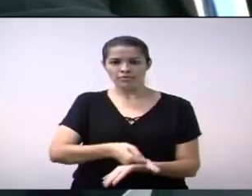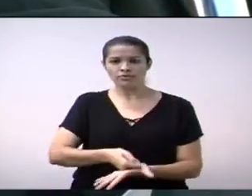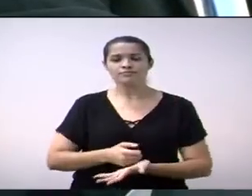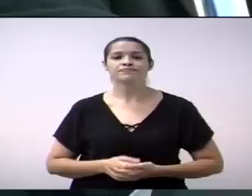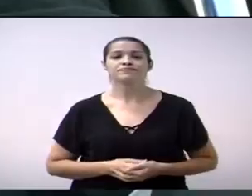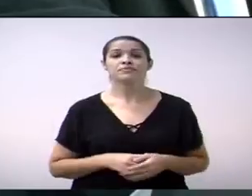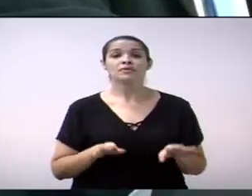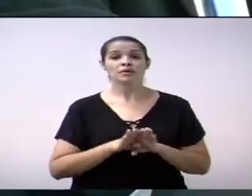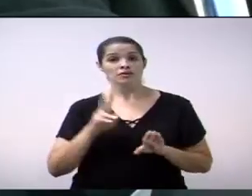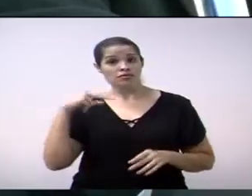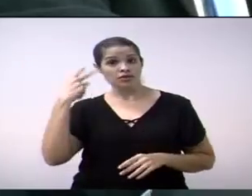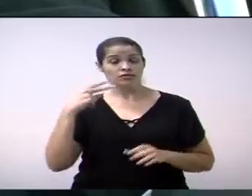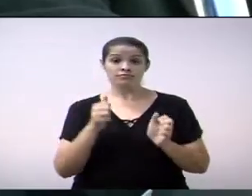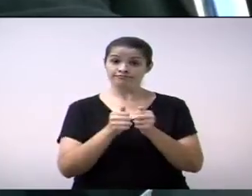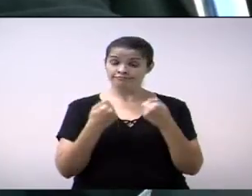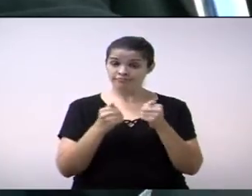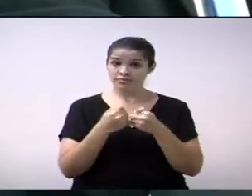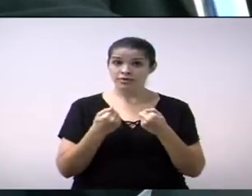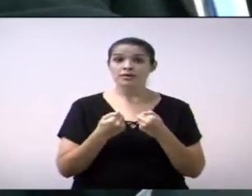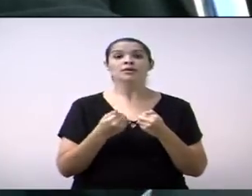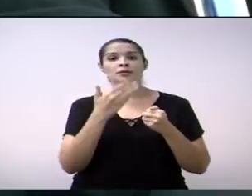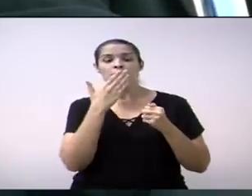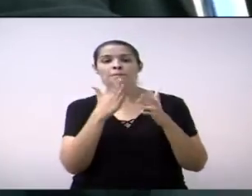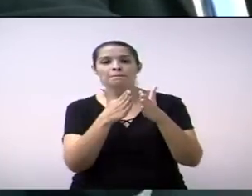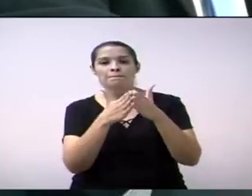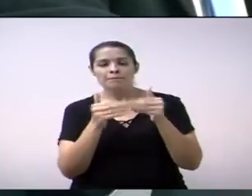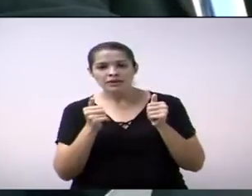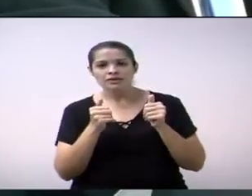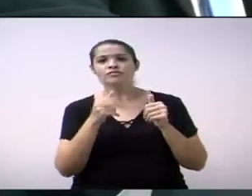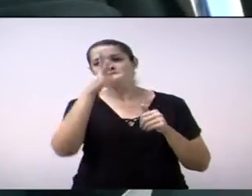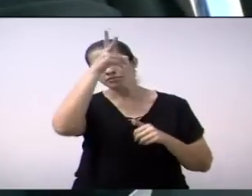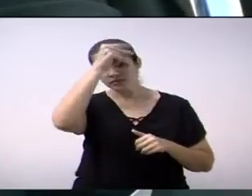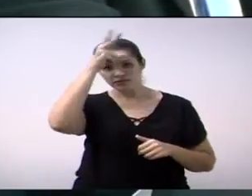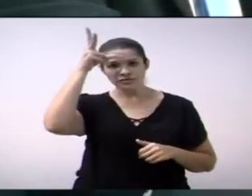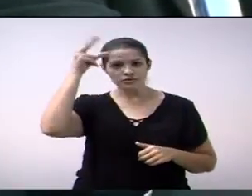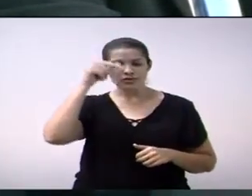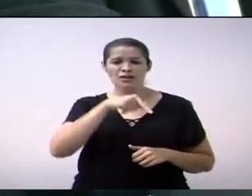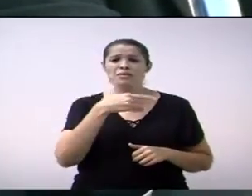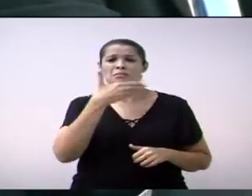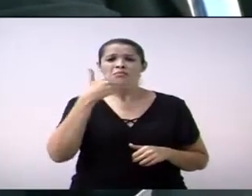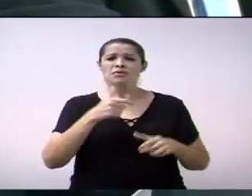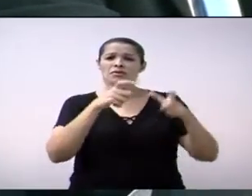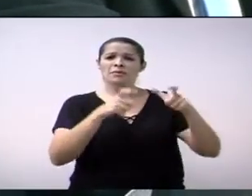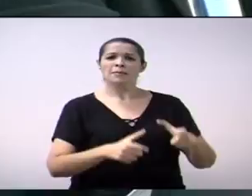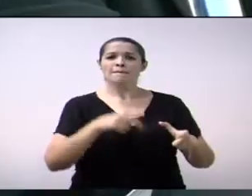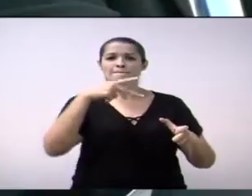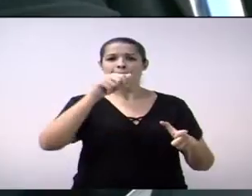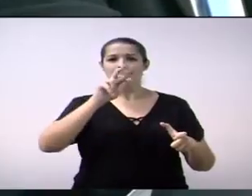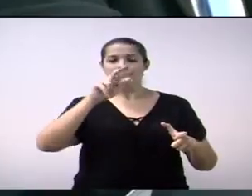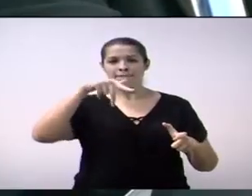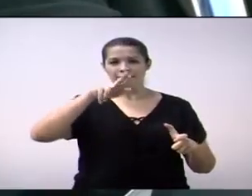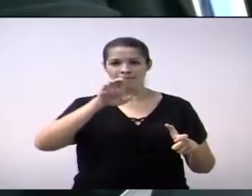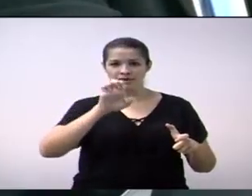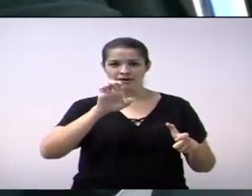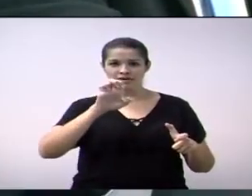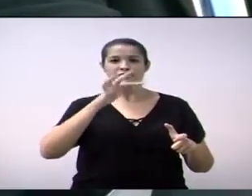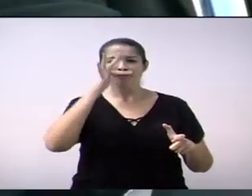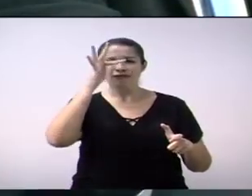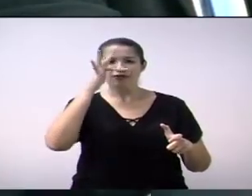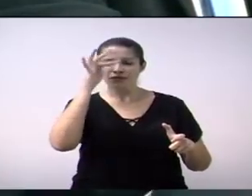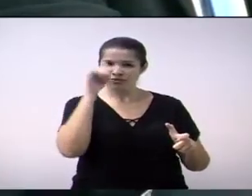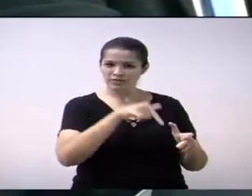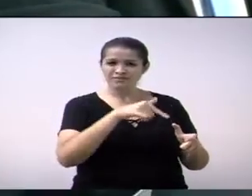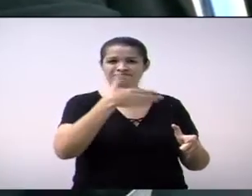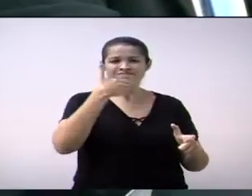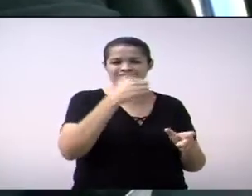sugerindo ao Executivo realização de melhorias no Parque das Flores. De número 155, do vereador Marquinho Fiorella, indicando